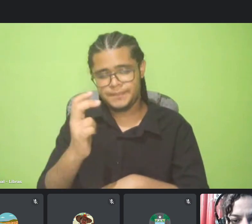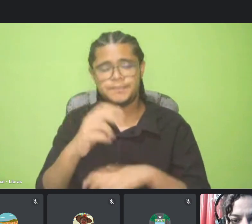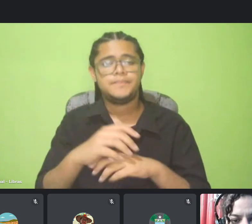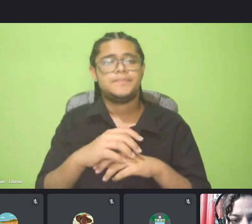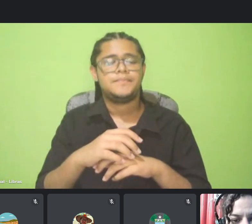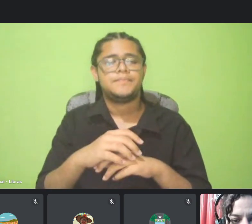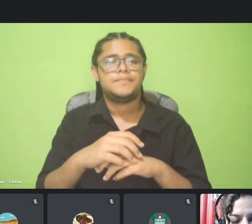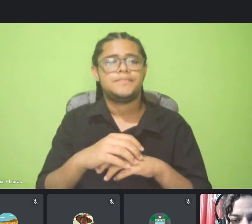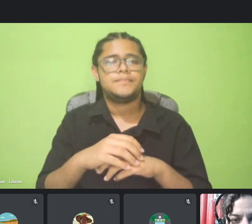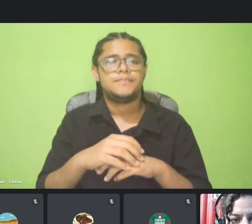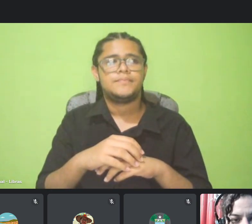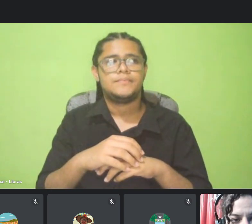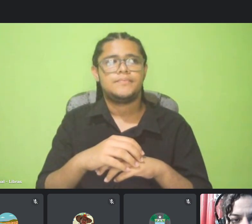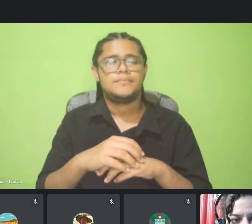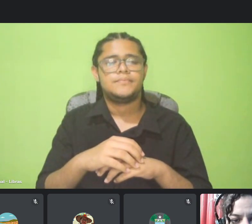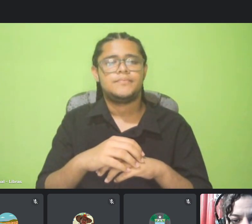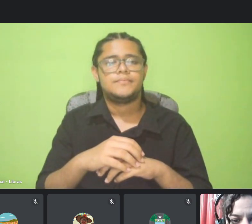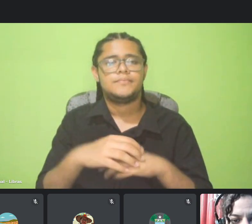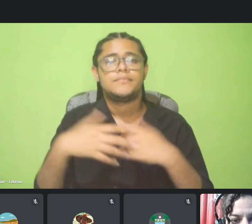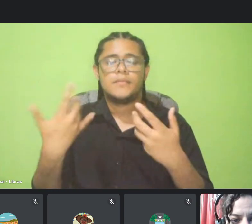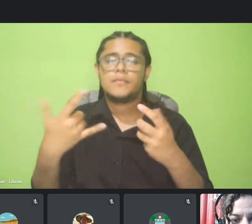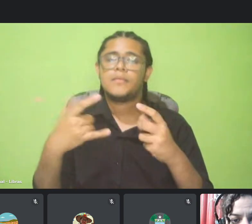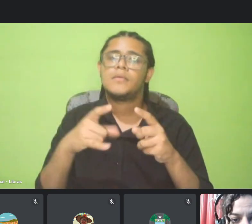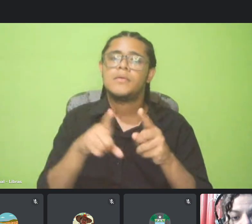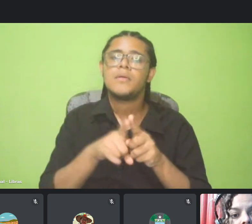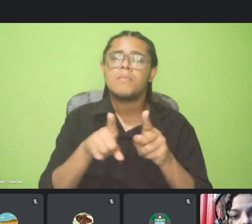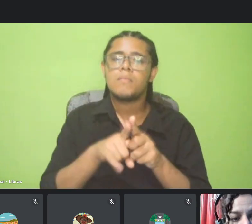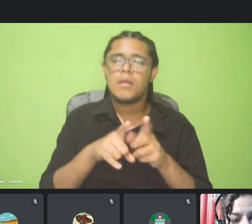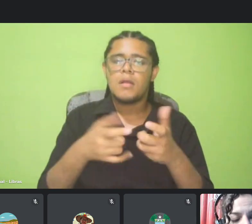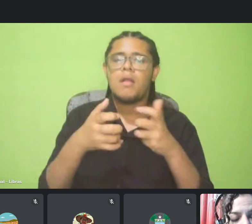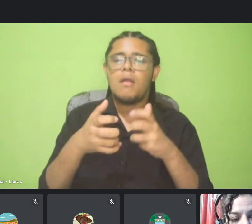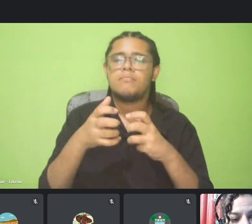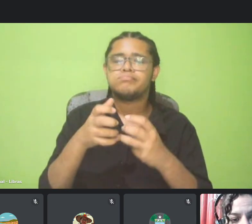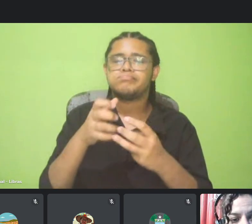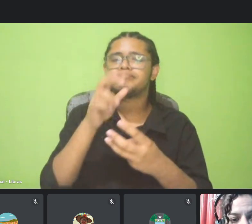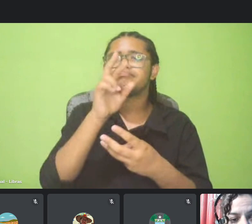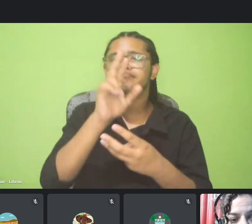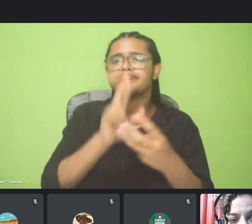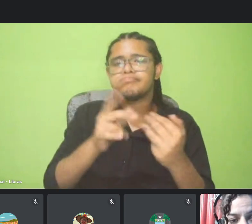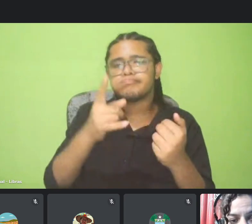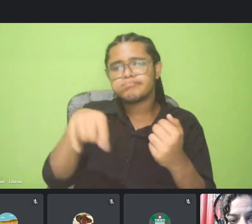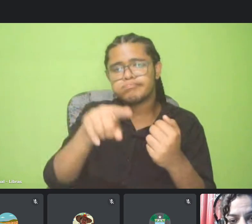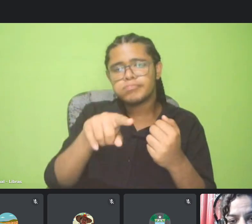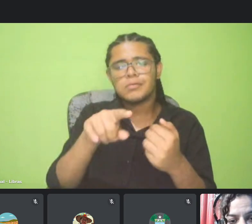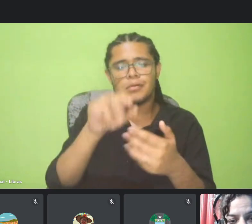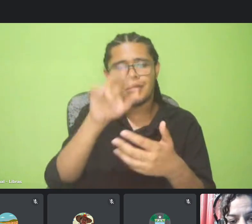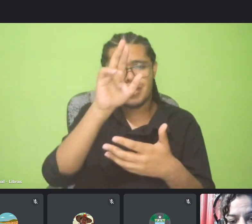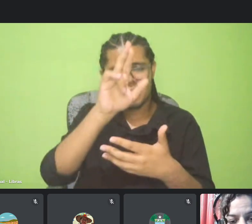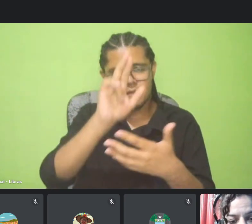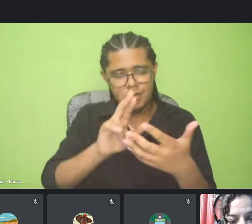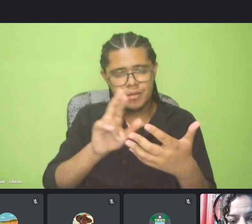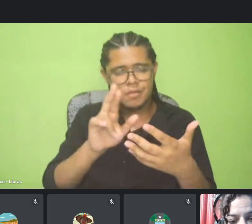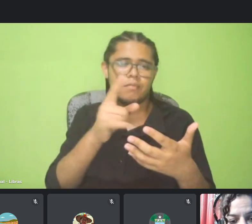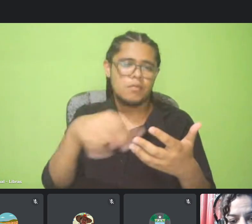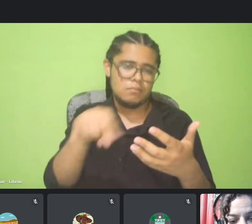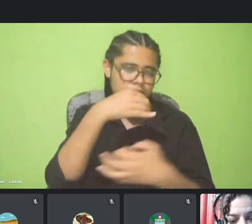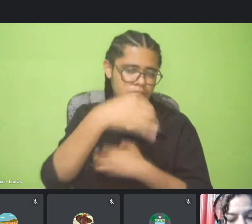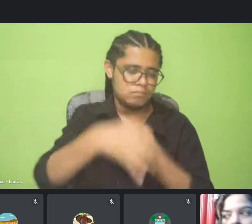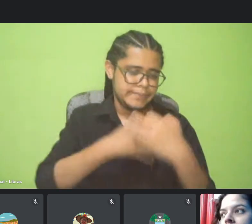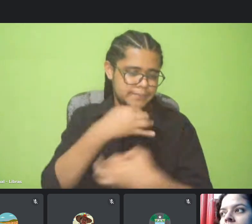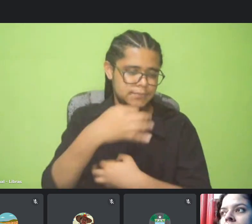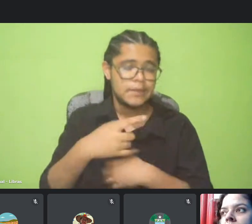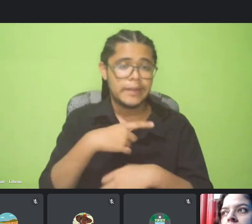trouxeram com recorde da Paulo Gustavo. E aí mais alguém que atua com direitos humanos que